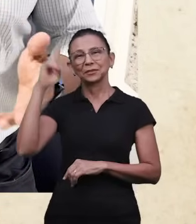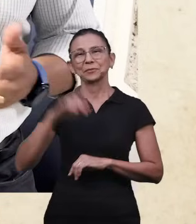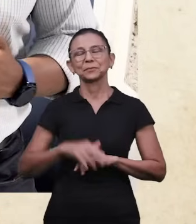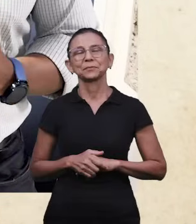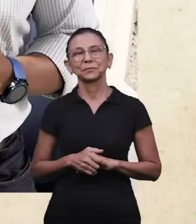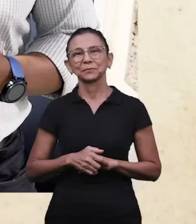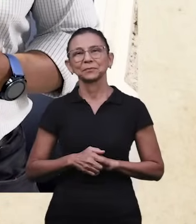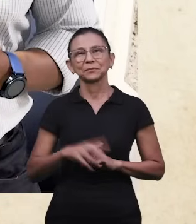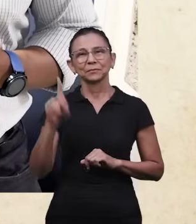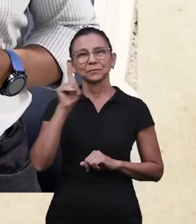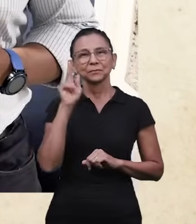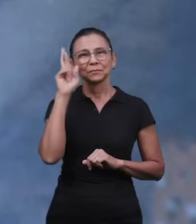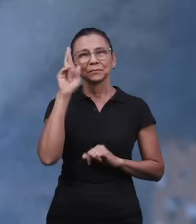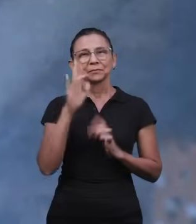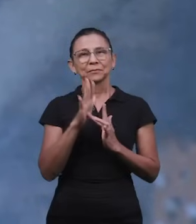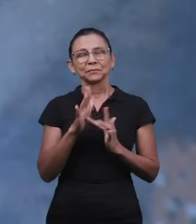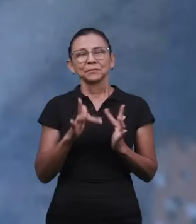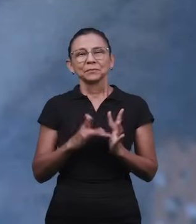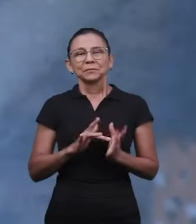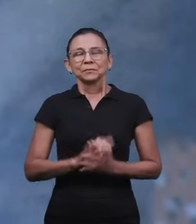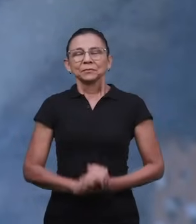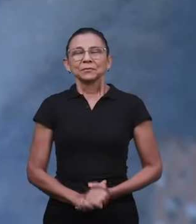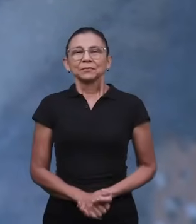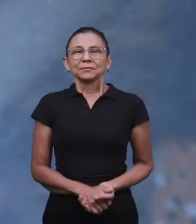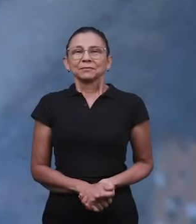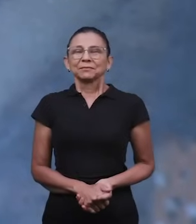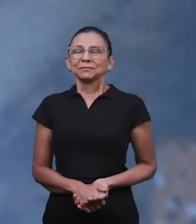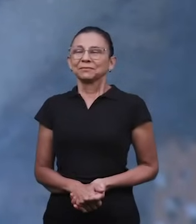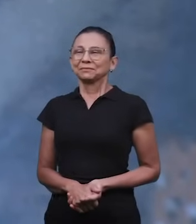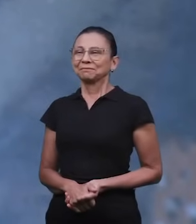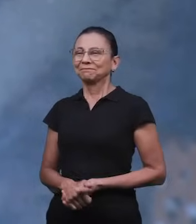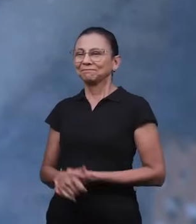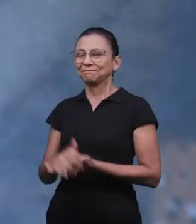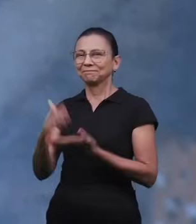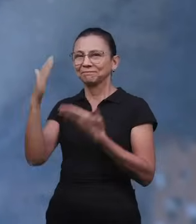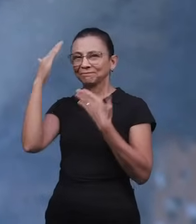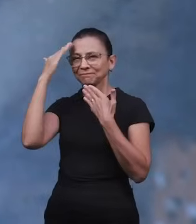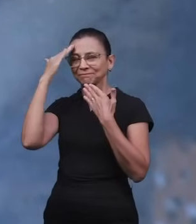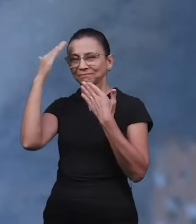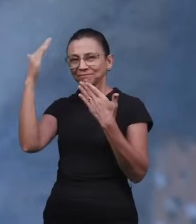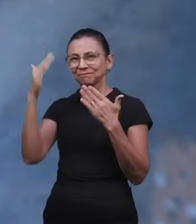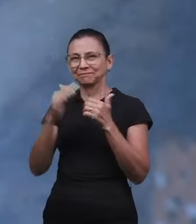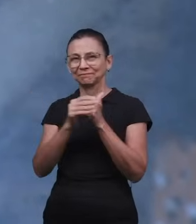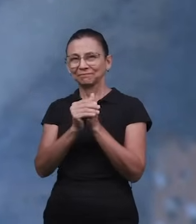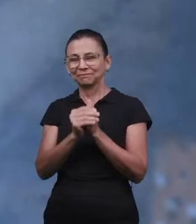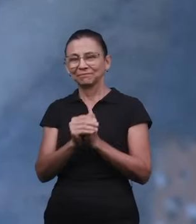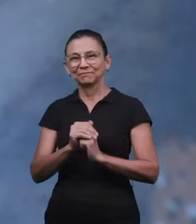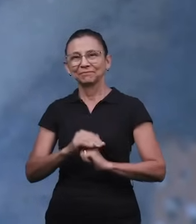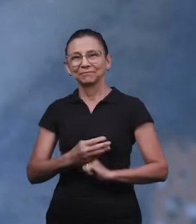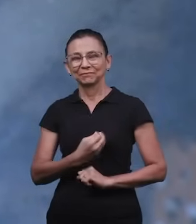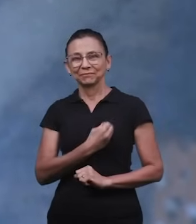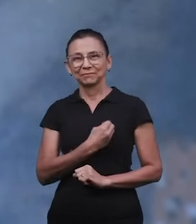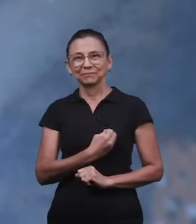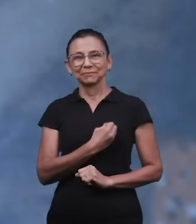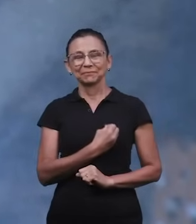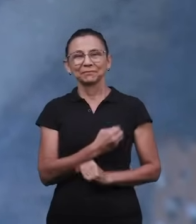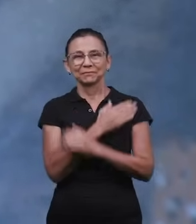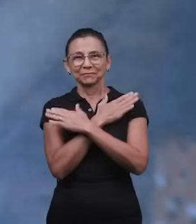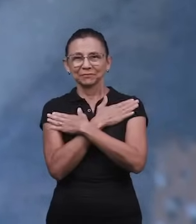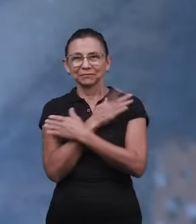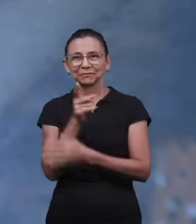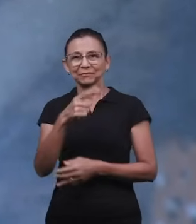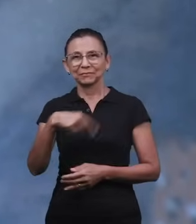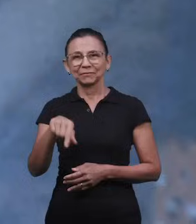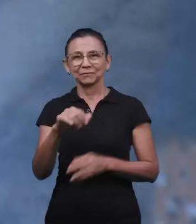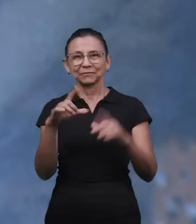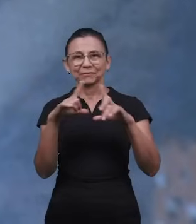a paz do Senhor Jesus. Amém, André. Obrigado pela sua participação. Um abraço para os irmãos aí de Brasília,